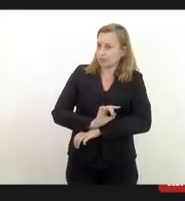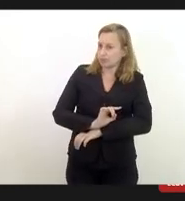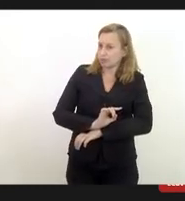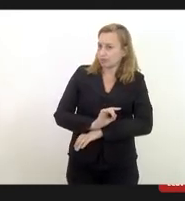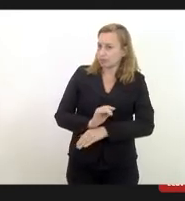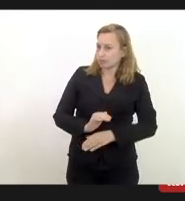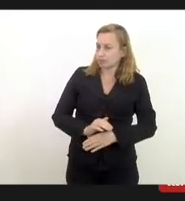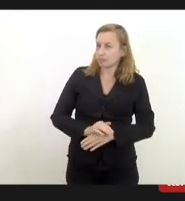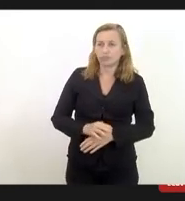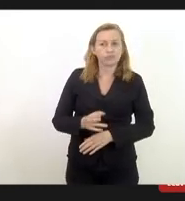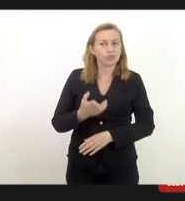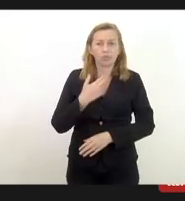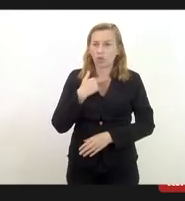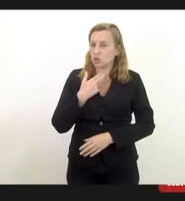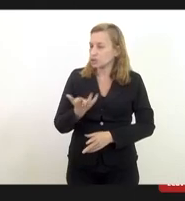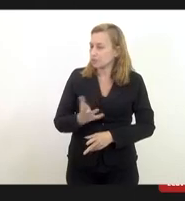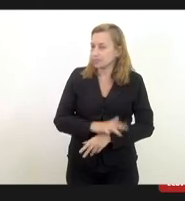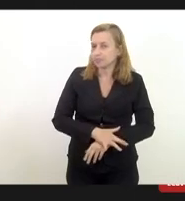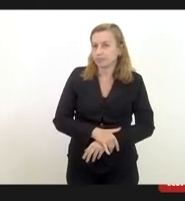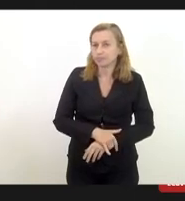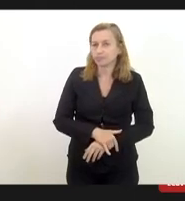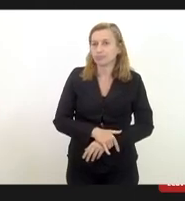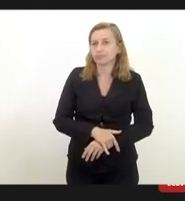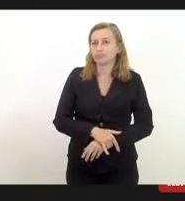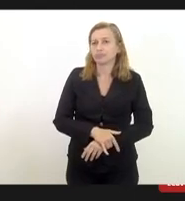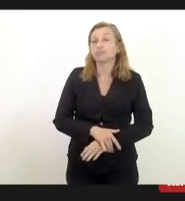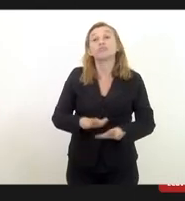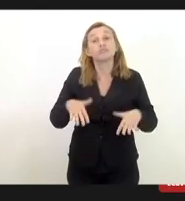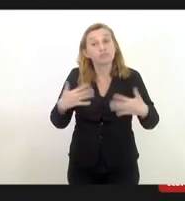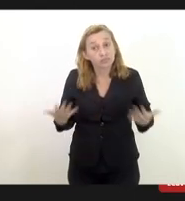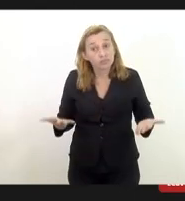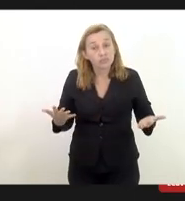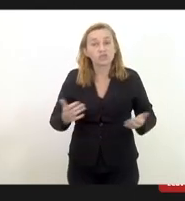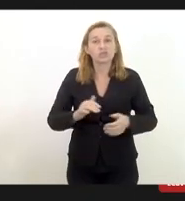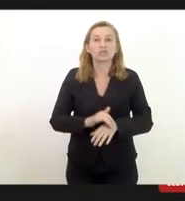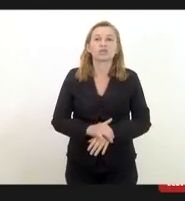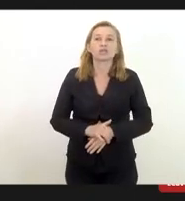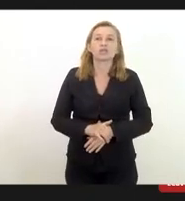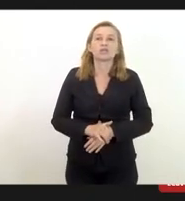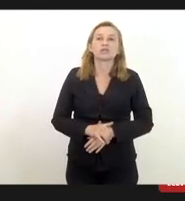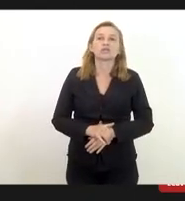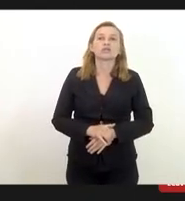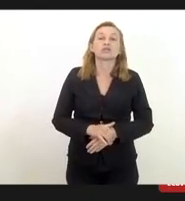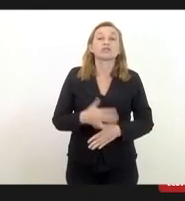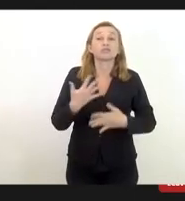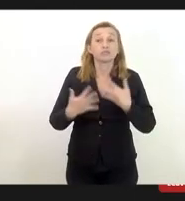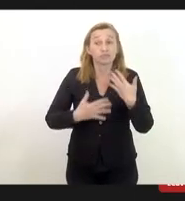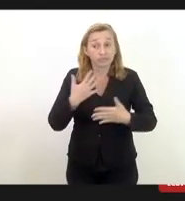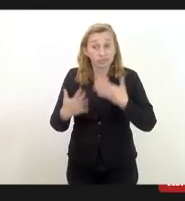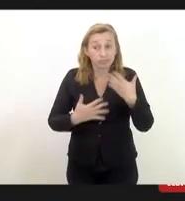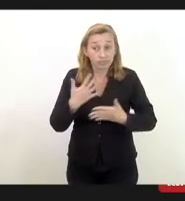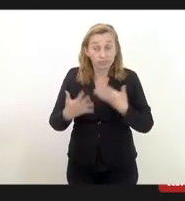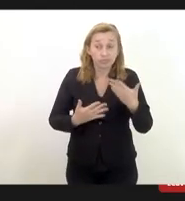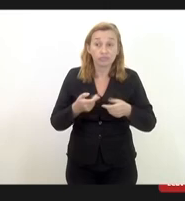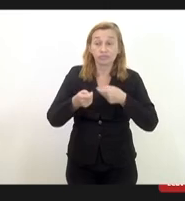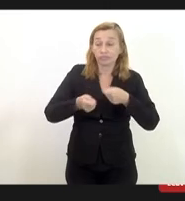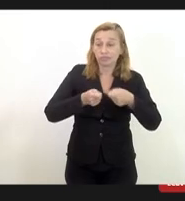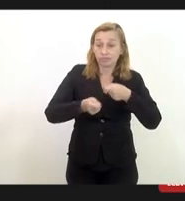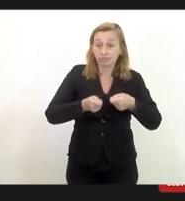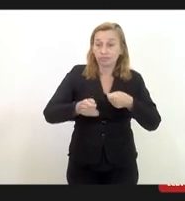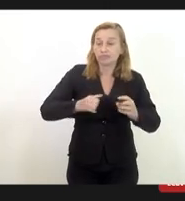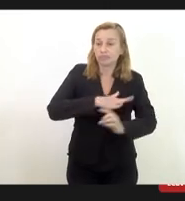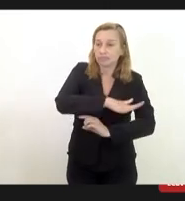enfrentamento, não deve. Então, eu fico muito contente, enquanto controle